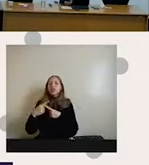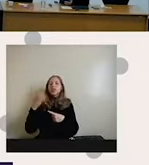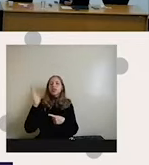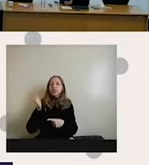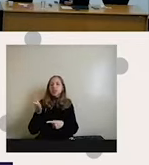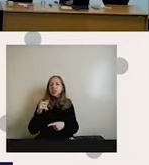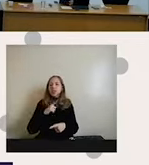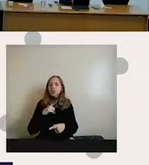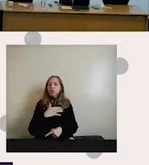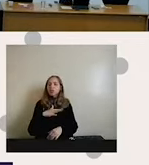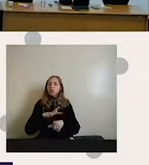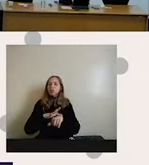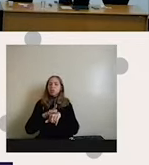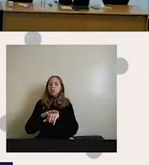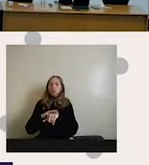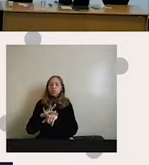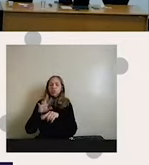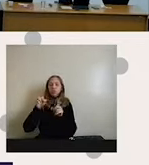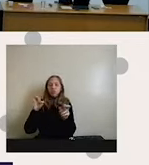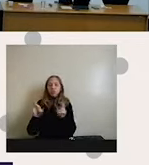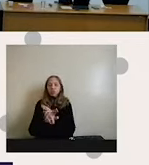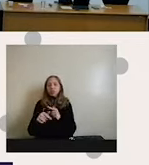ao trabalho, que o João bem nos expôs,